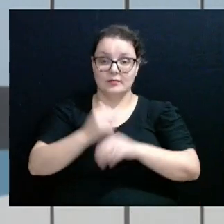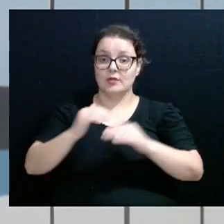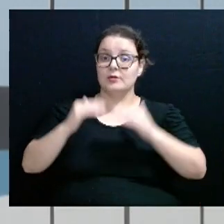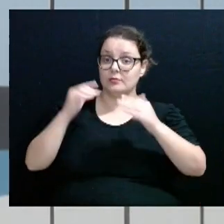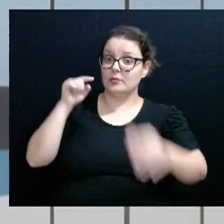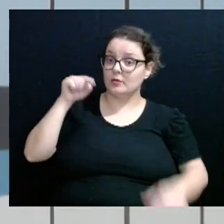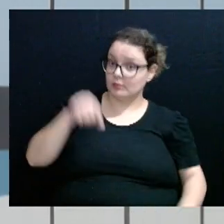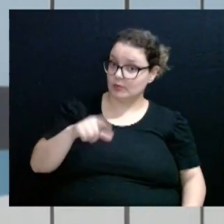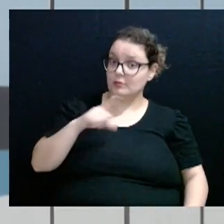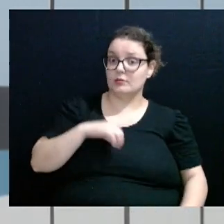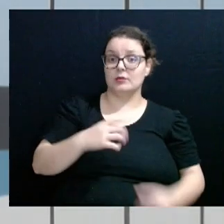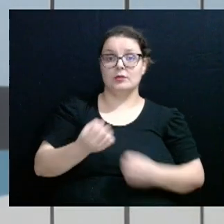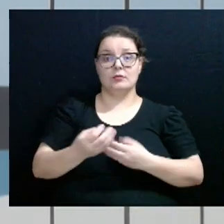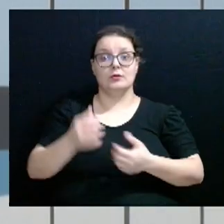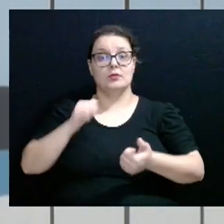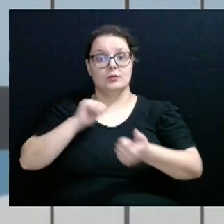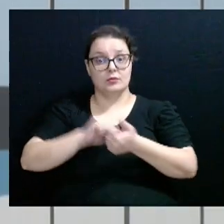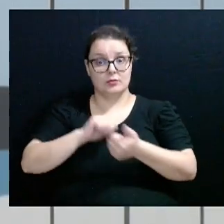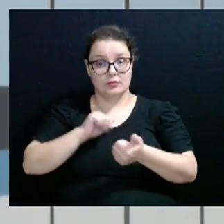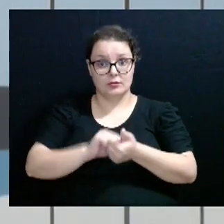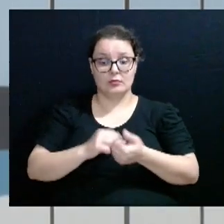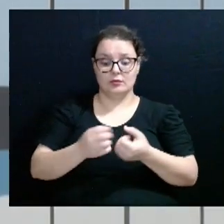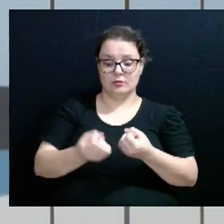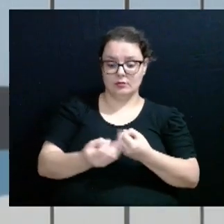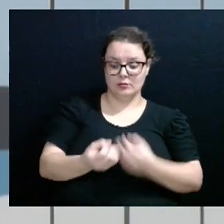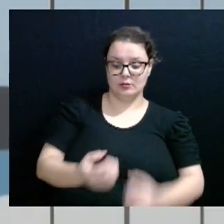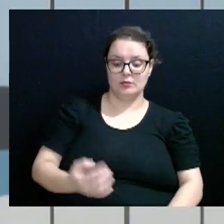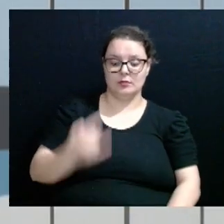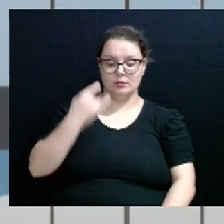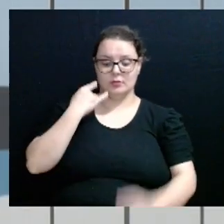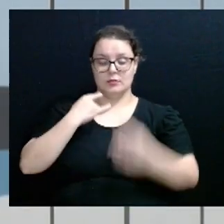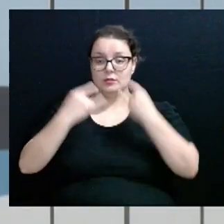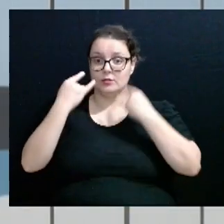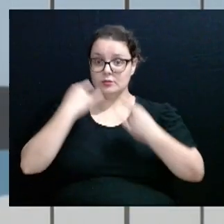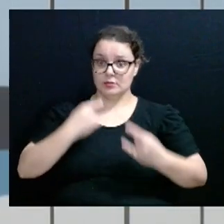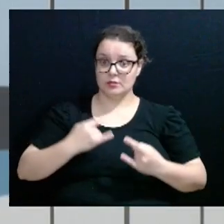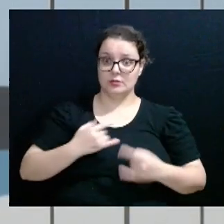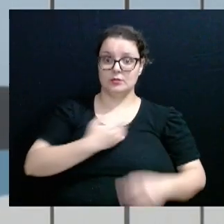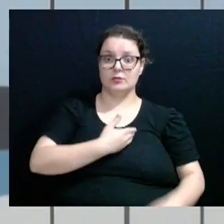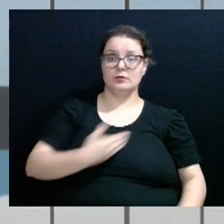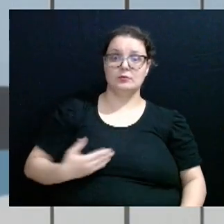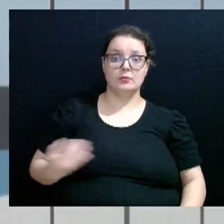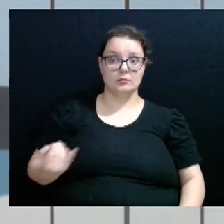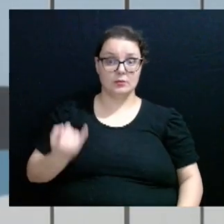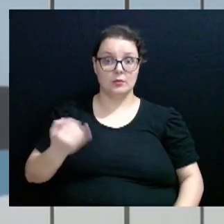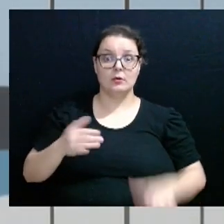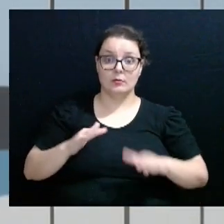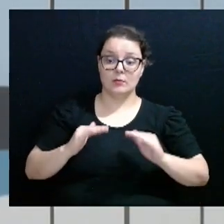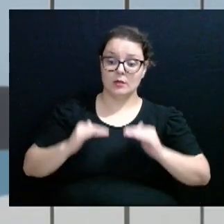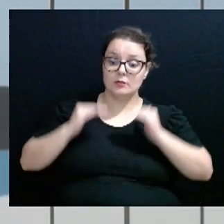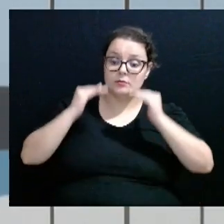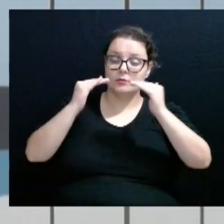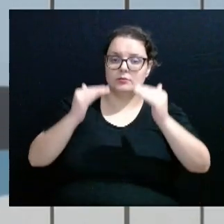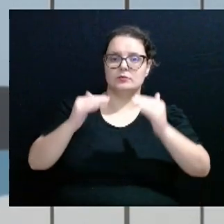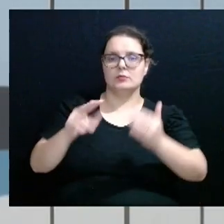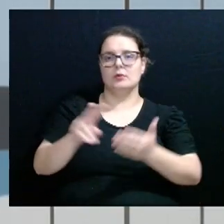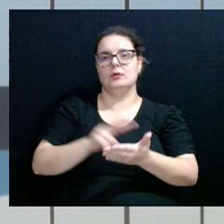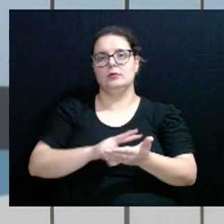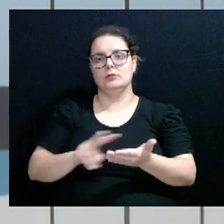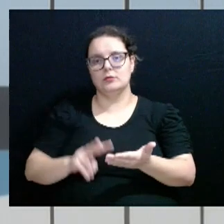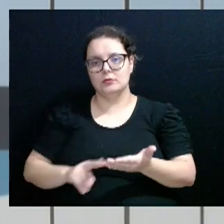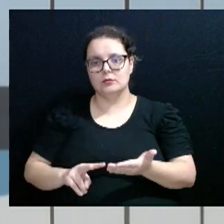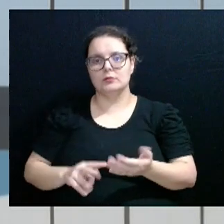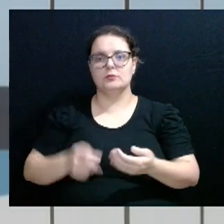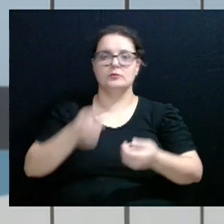informação de qualidade, informação de interesse público, informação relevante. Mas, sobretudo, leiam reportagens